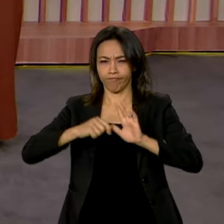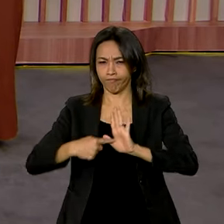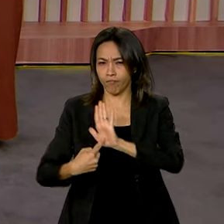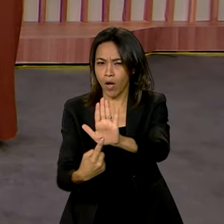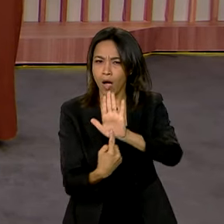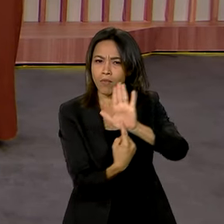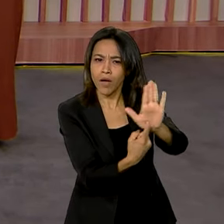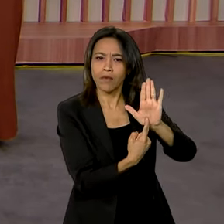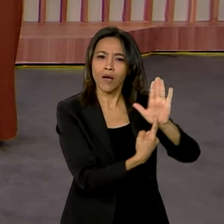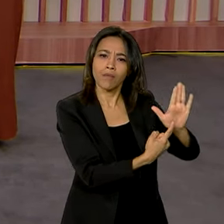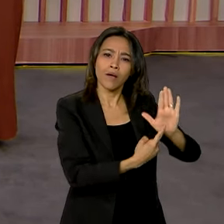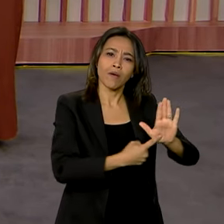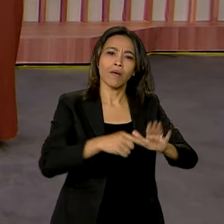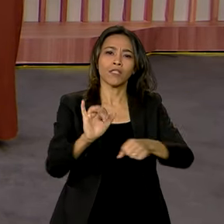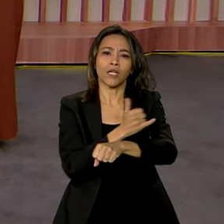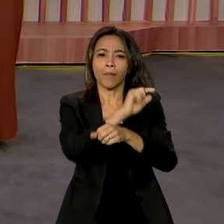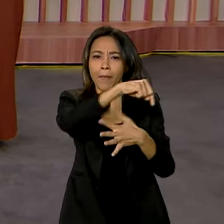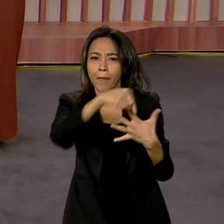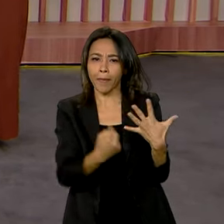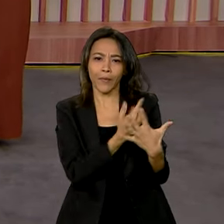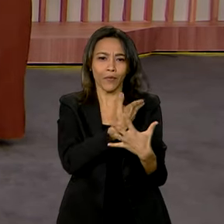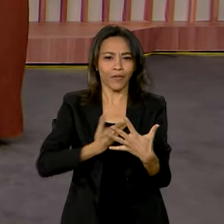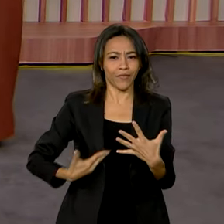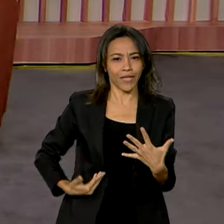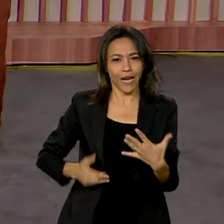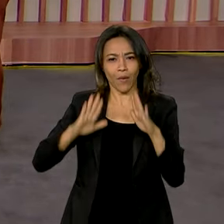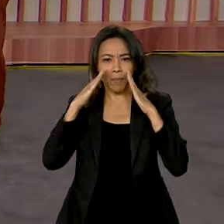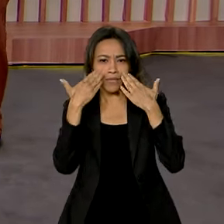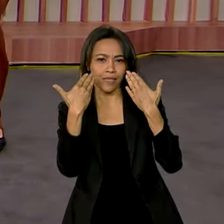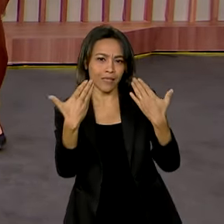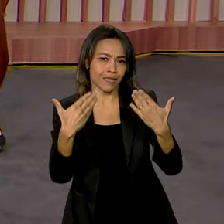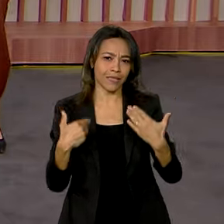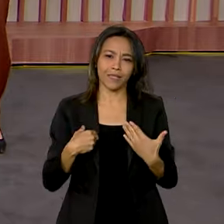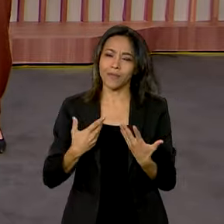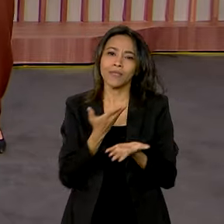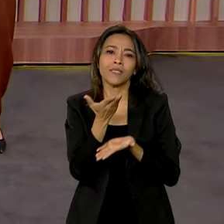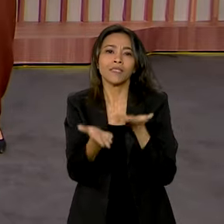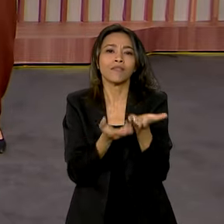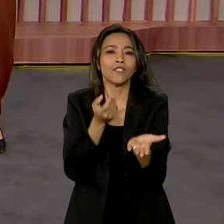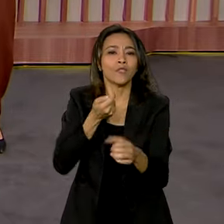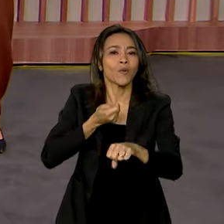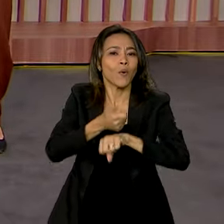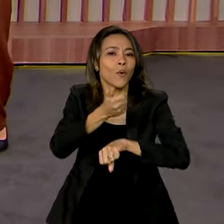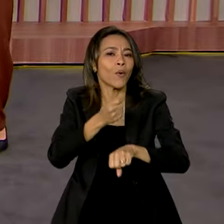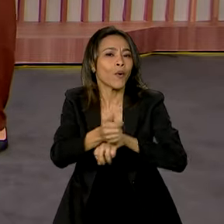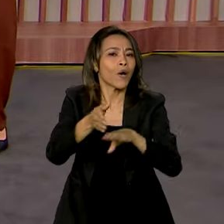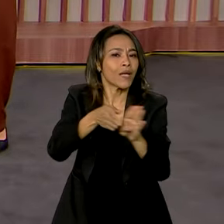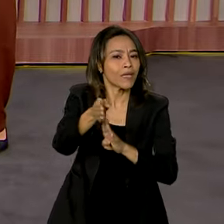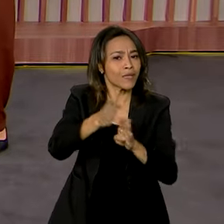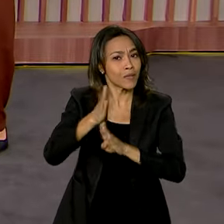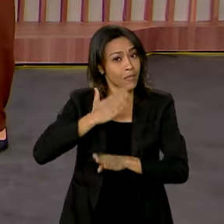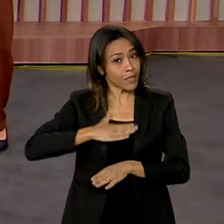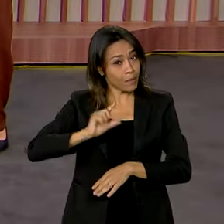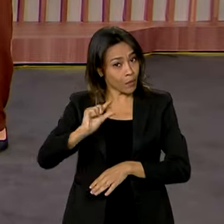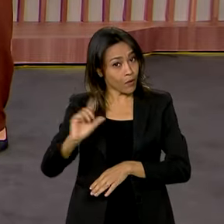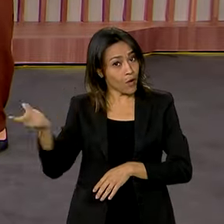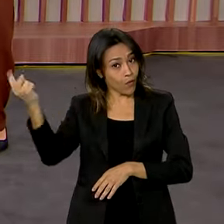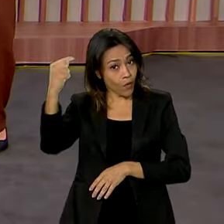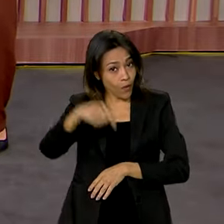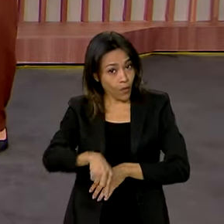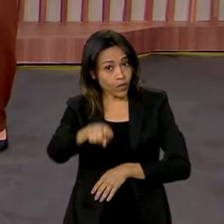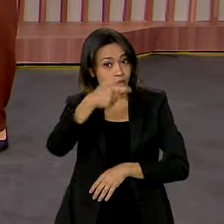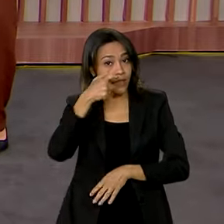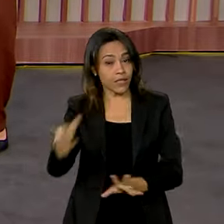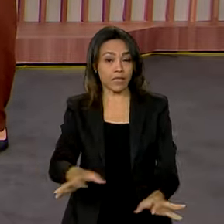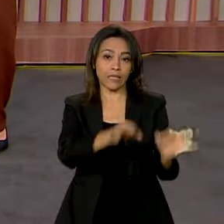as ações do governo federal, com eventos ao vivo, dicas e serviços para você, cidadão. Daqui a pouquinho eu volto e você